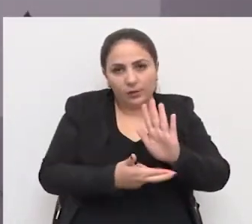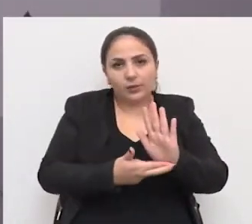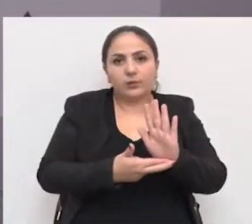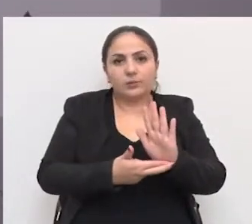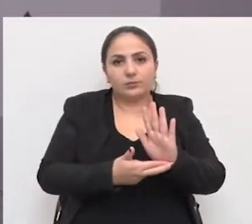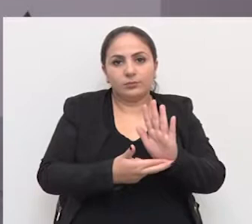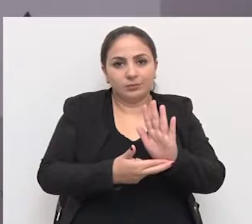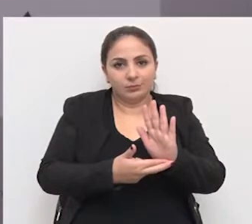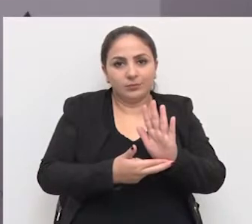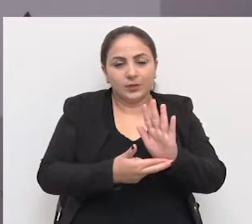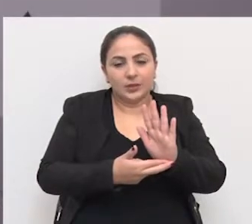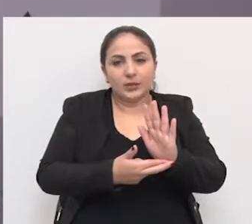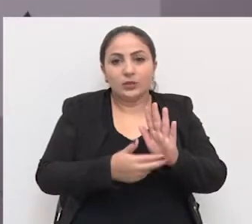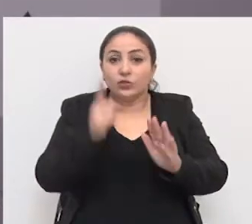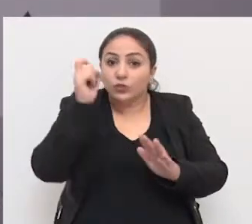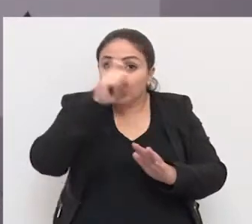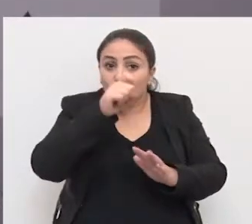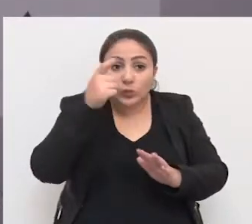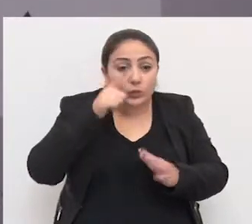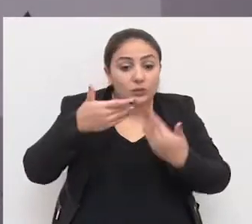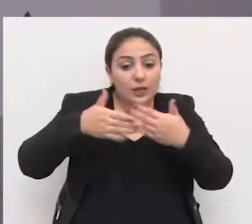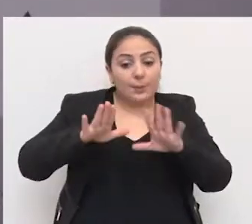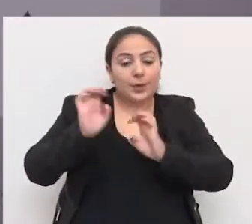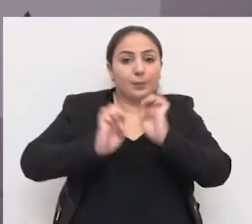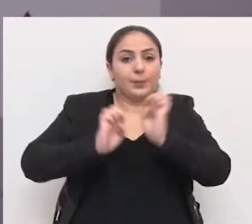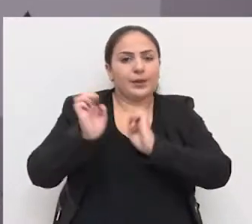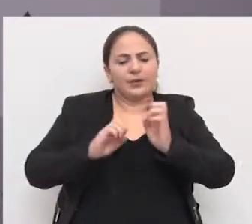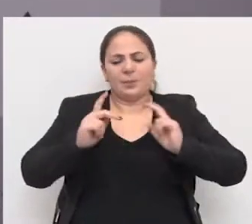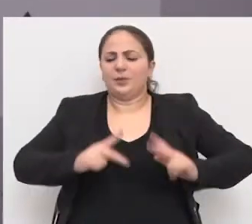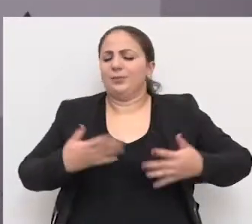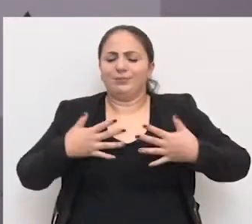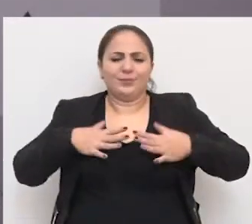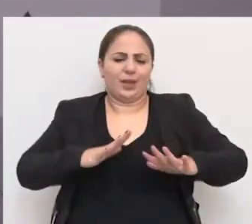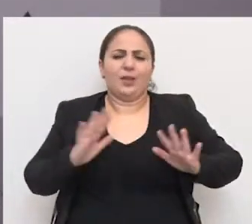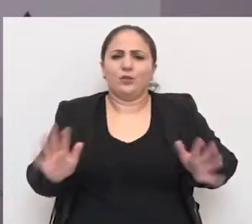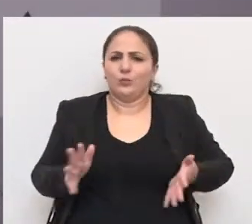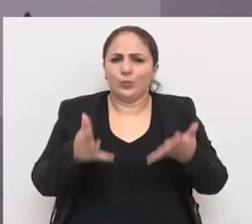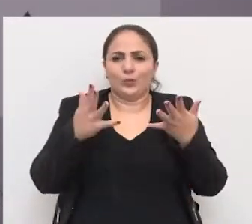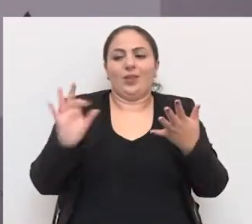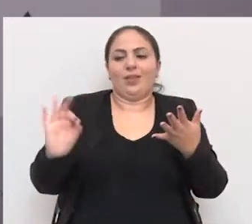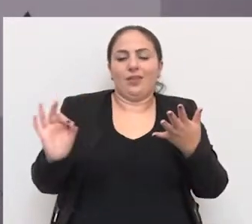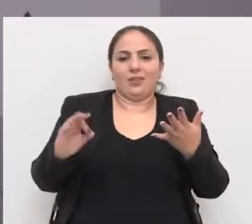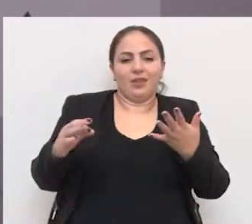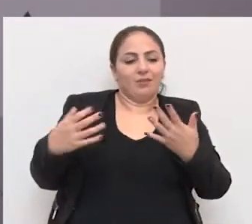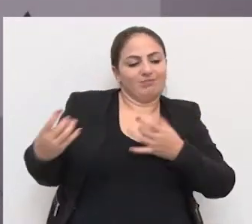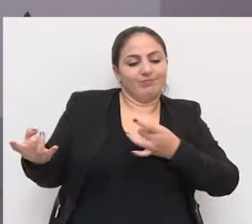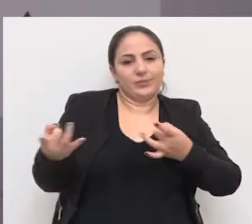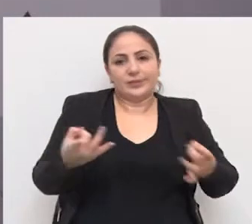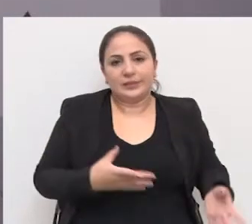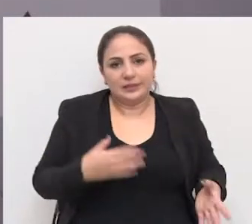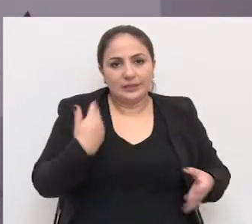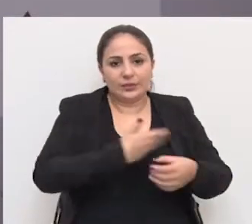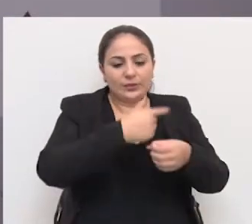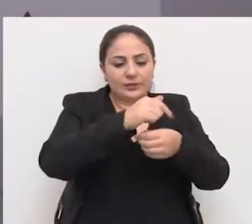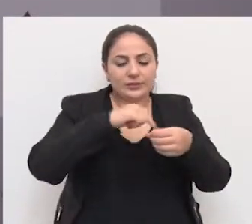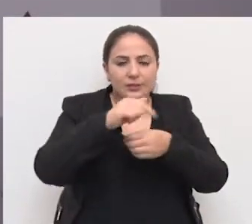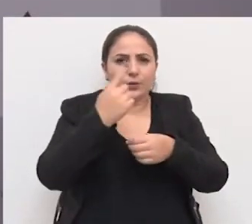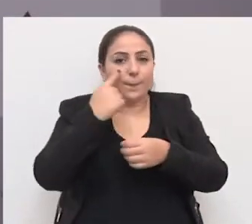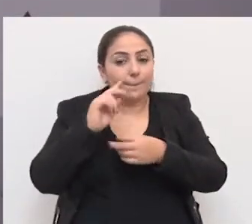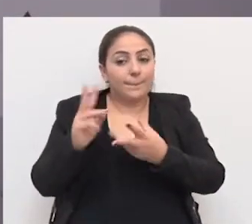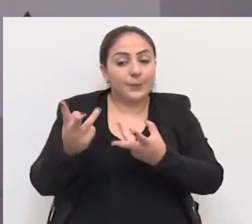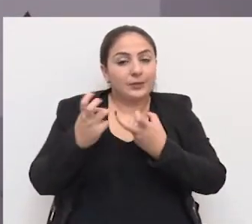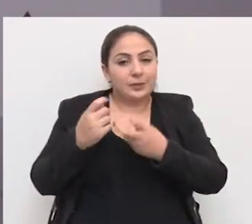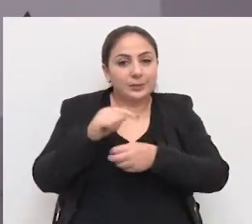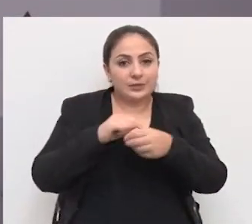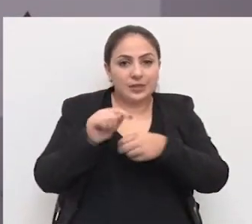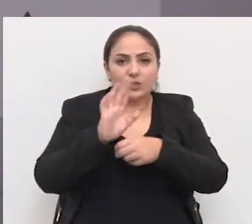acaba dificultando a atividade do empresário, acaba isso desestimulando para que ele venha para a nossa cidade, para que ele se desloque até Passo Fundo. Nós vemos algumas cidades